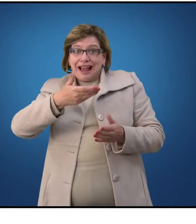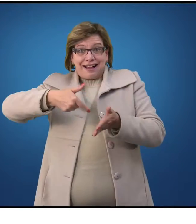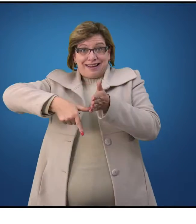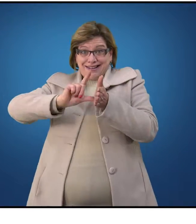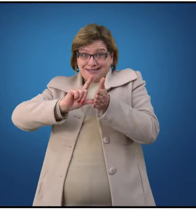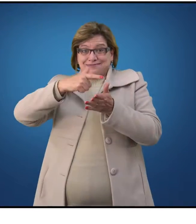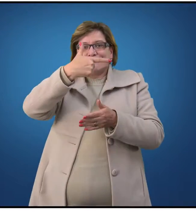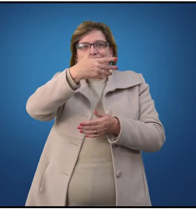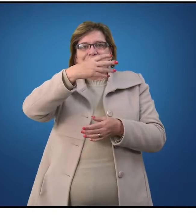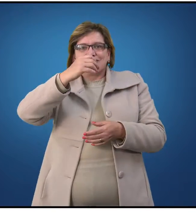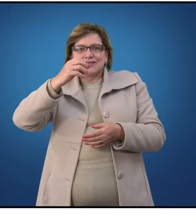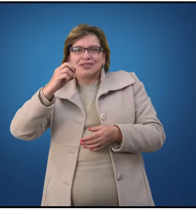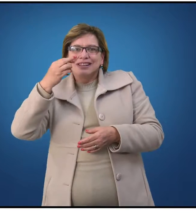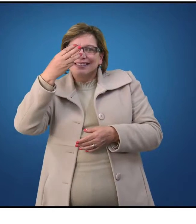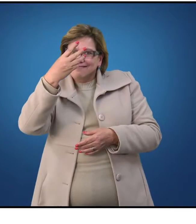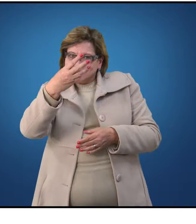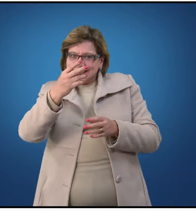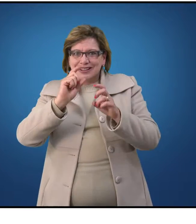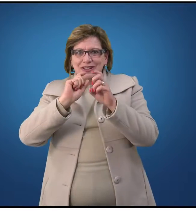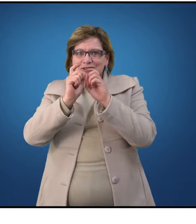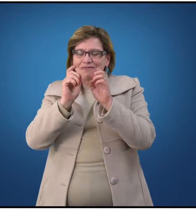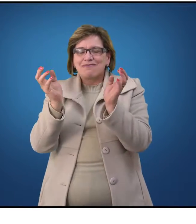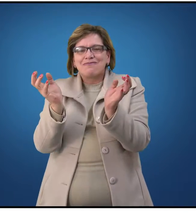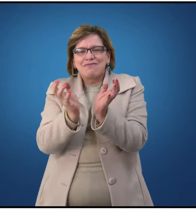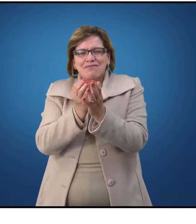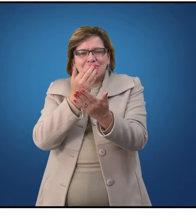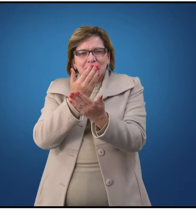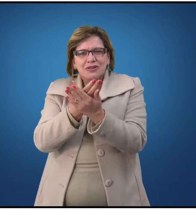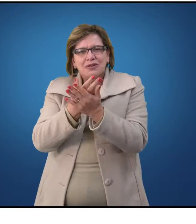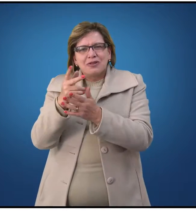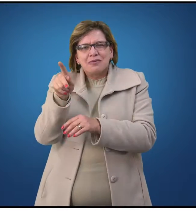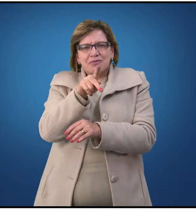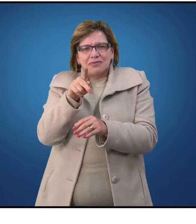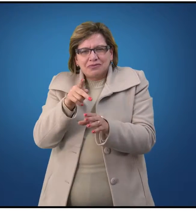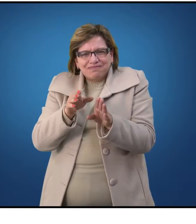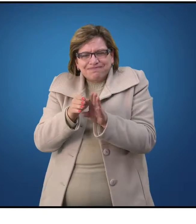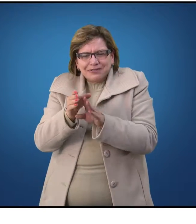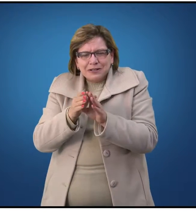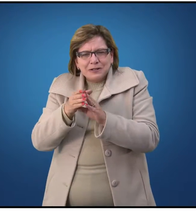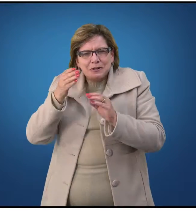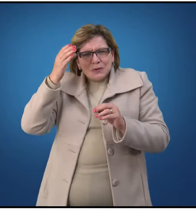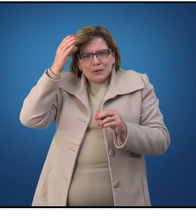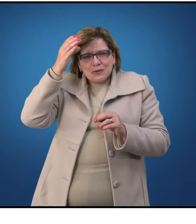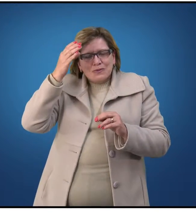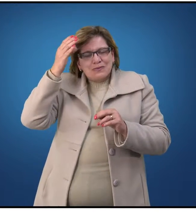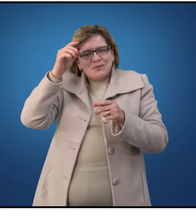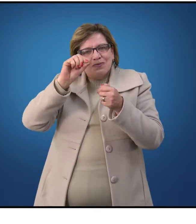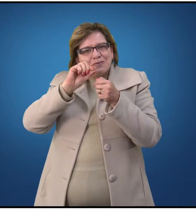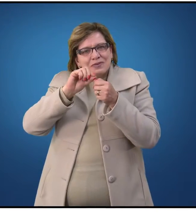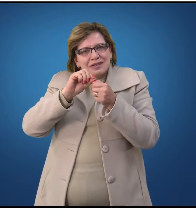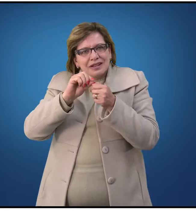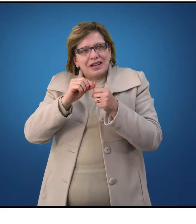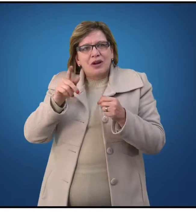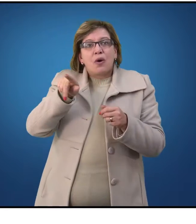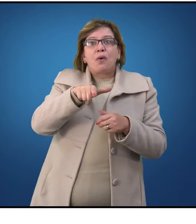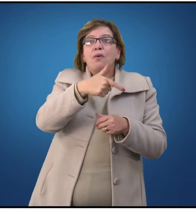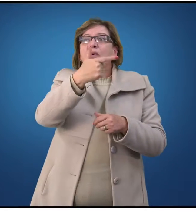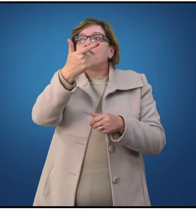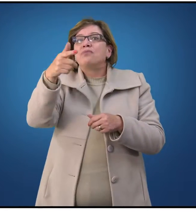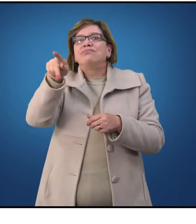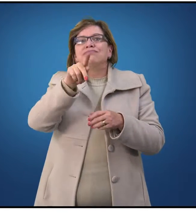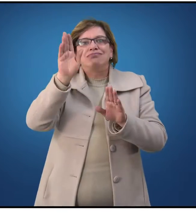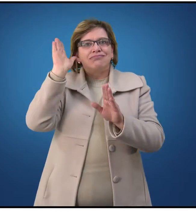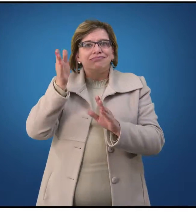sensibilizações, com reuniões de grupos de estudo, professores que já trabalhavam com a educação à distância, vinham até a nossa instituição para